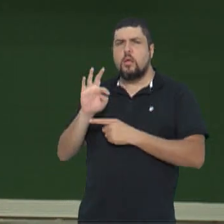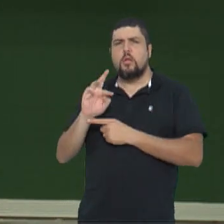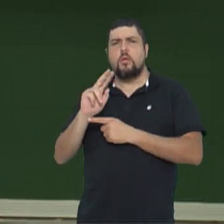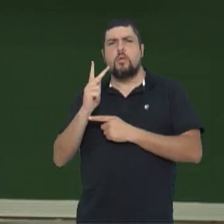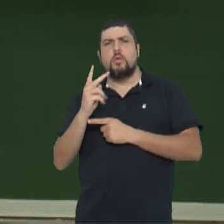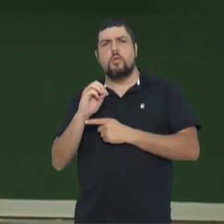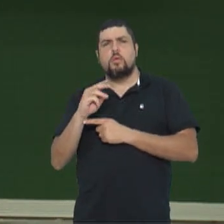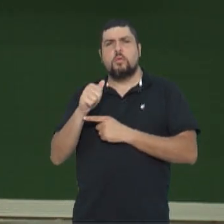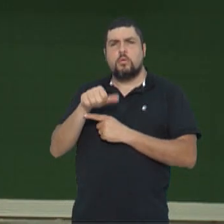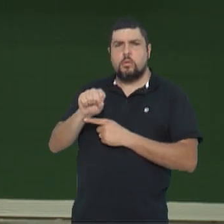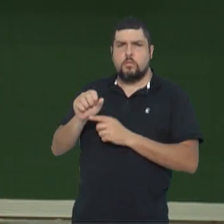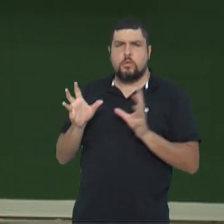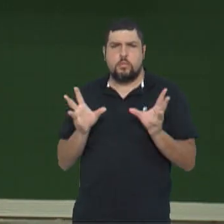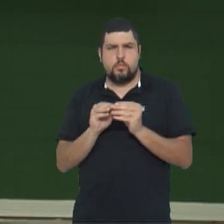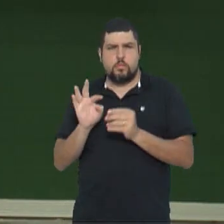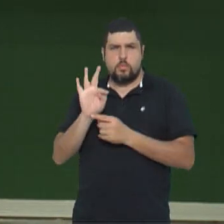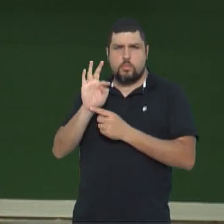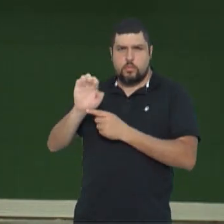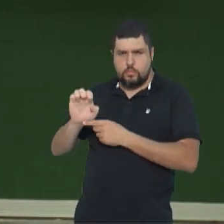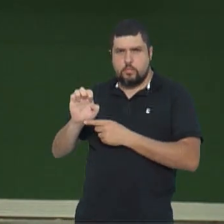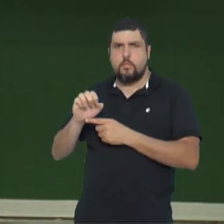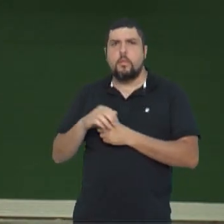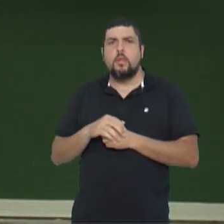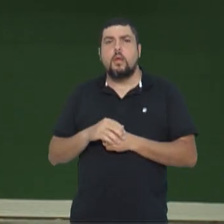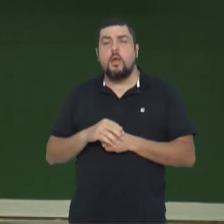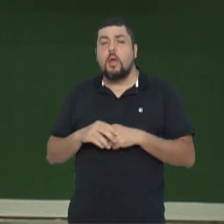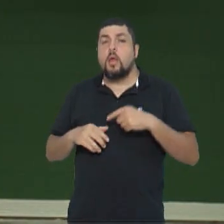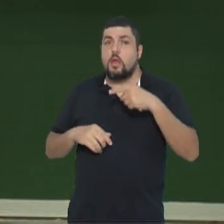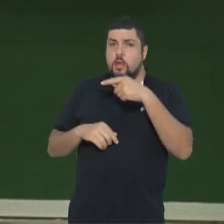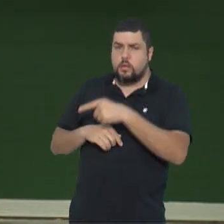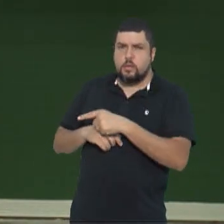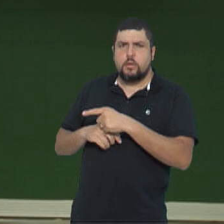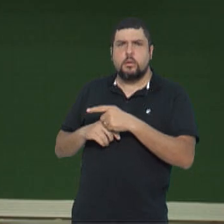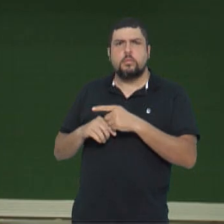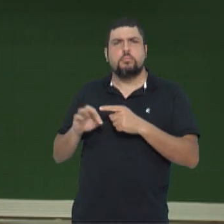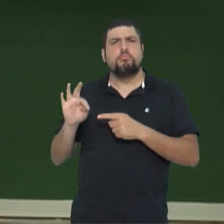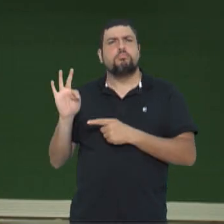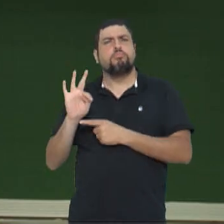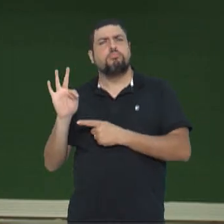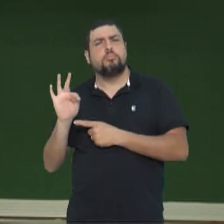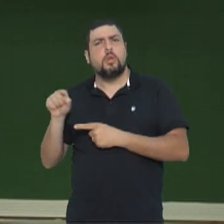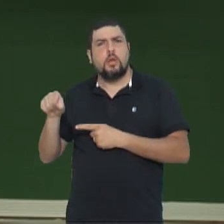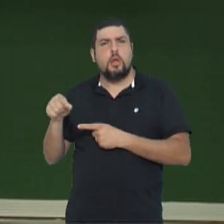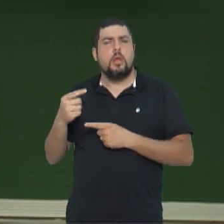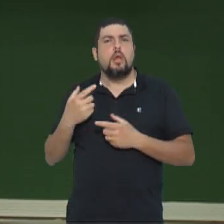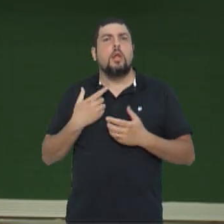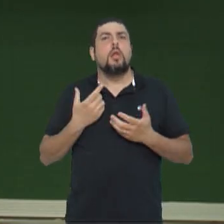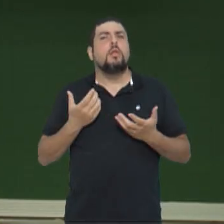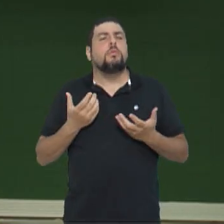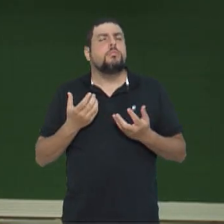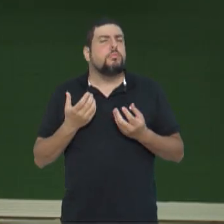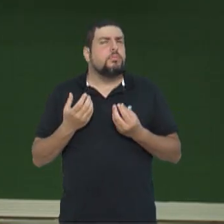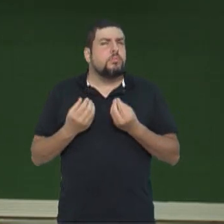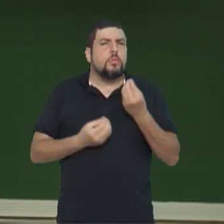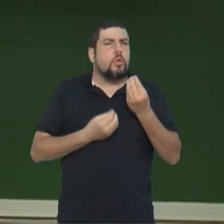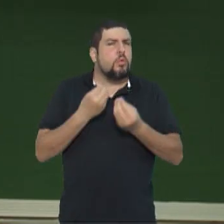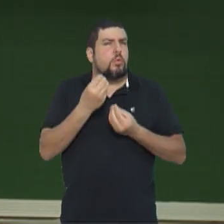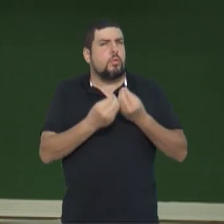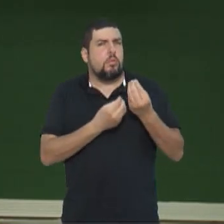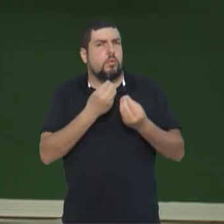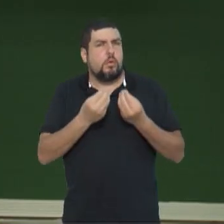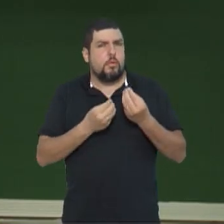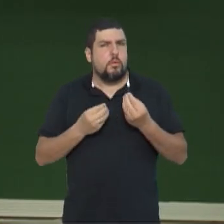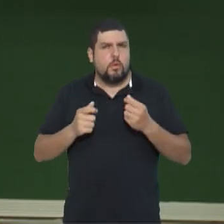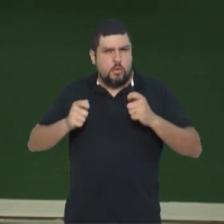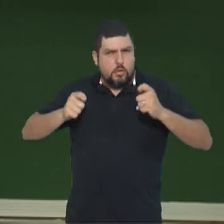esse criador, pesquisador, será cientista, a gente poderia chamar, ele tem aí... a gente